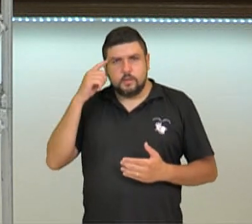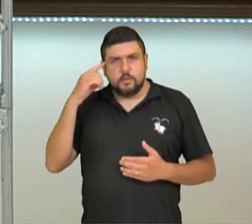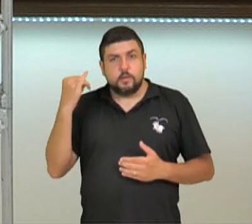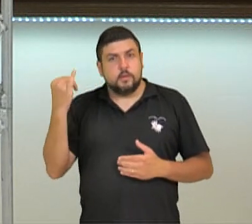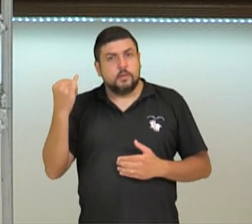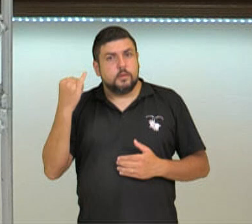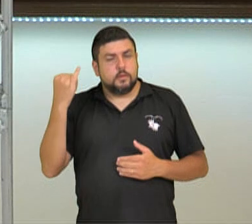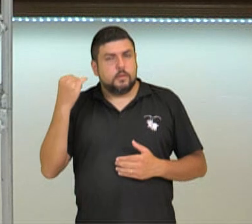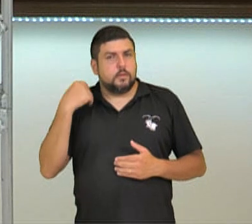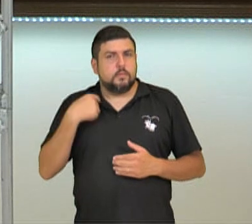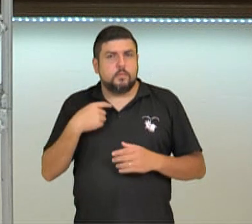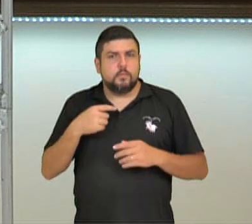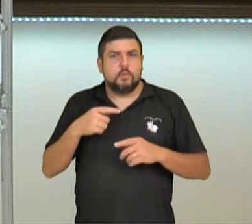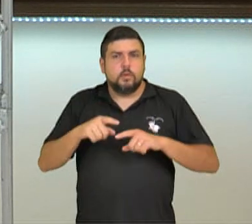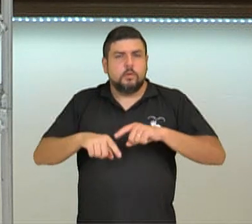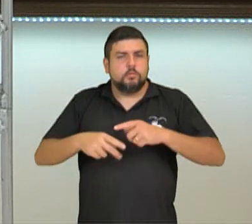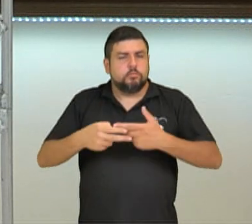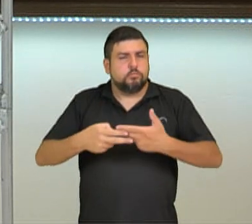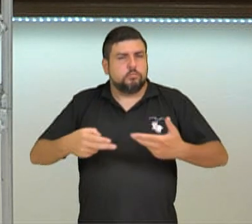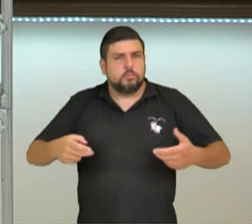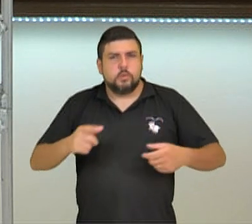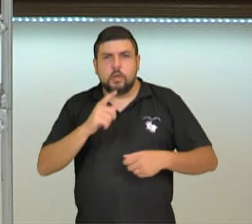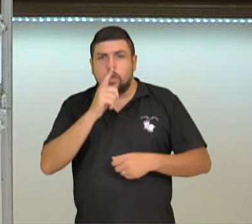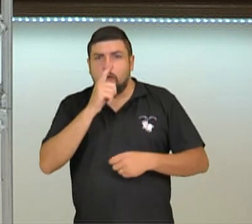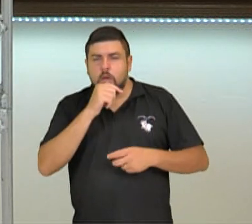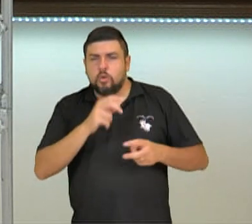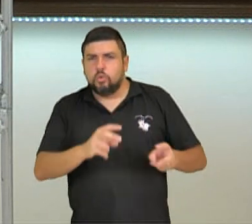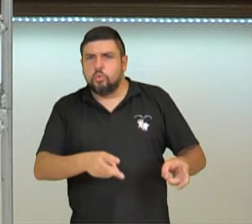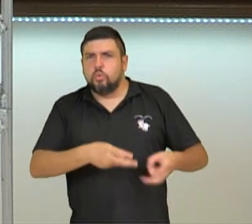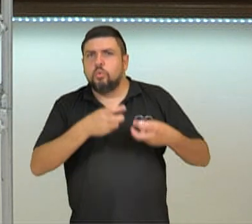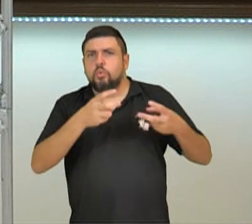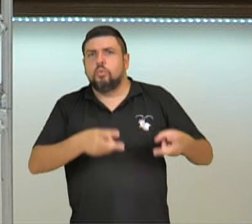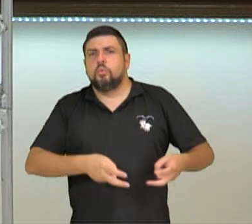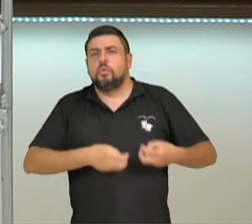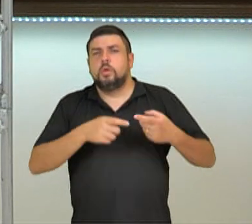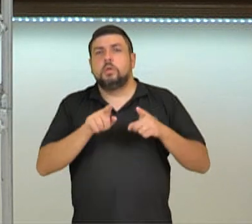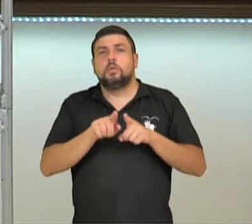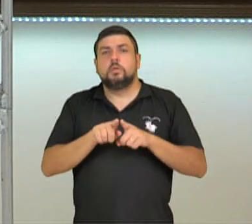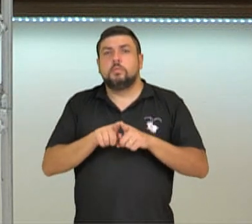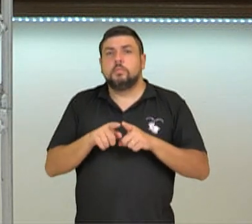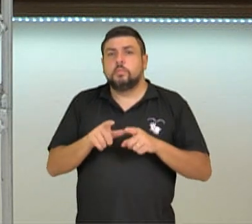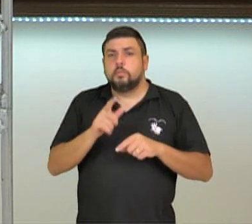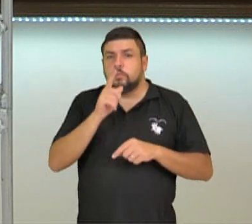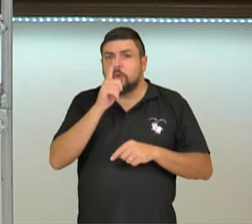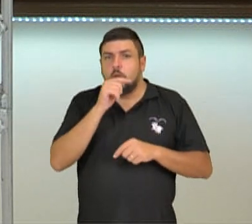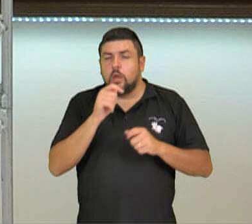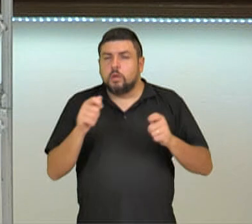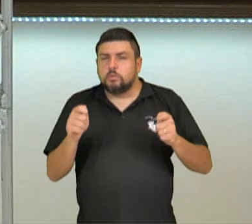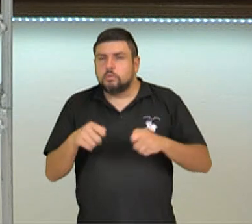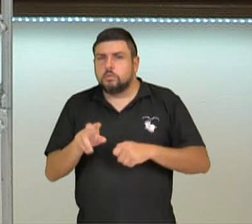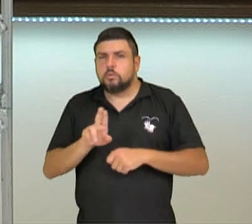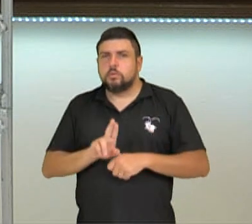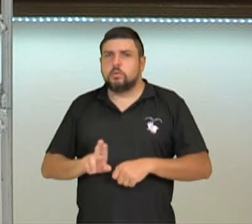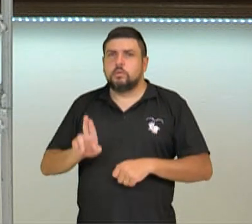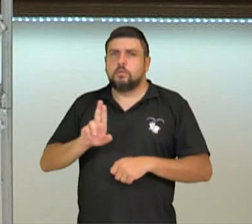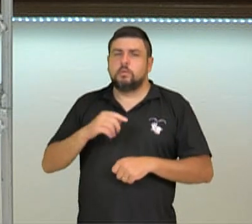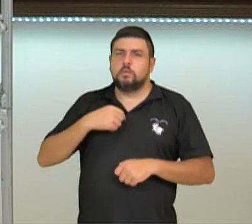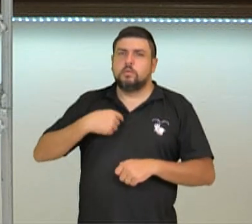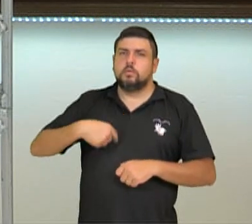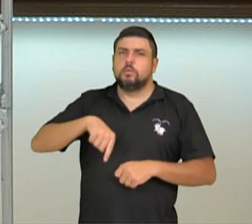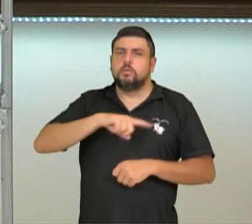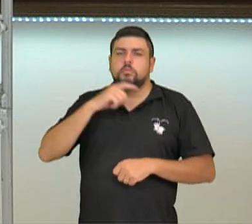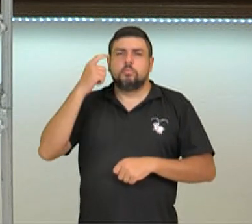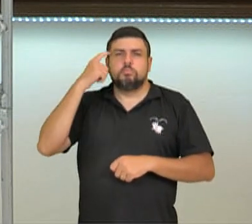do recurso água, dessas características de disponibilidade de água, é que a gente vem refletir nesta